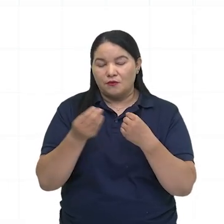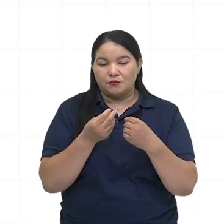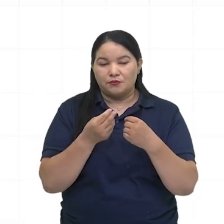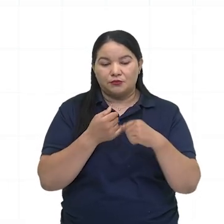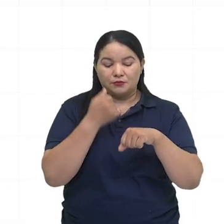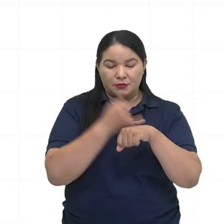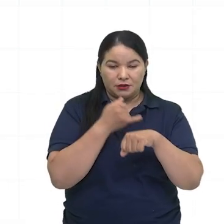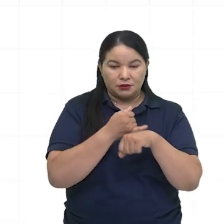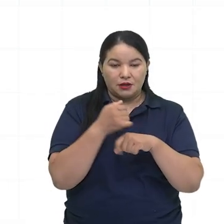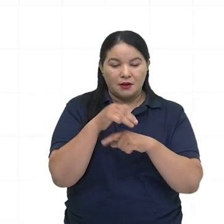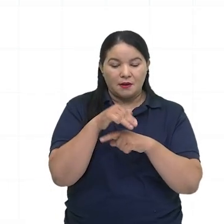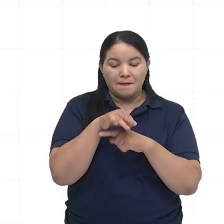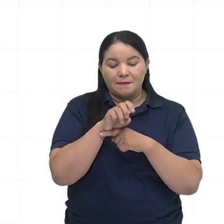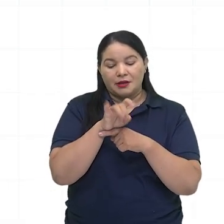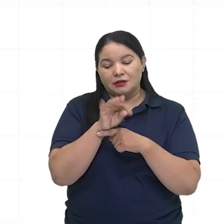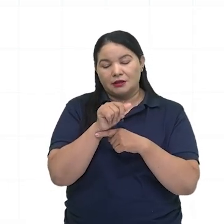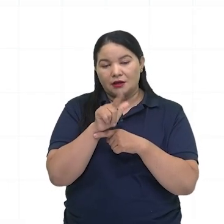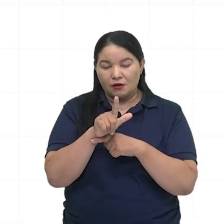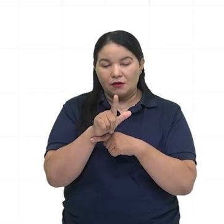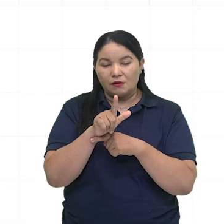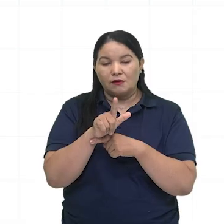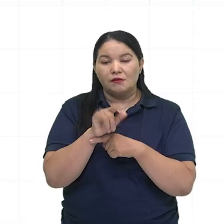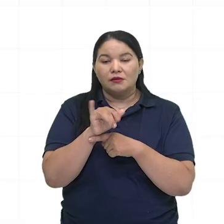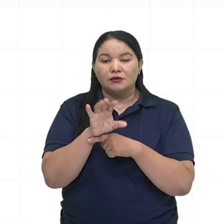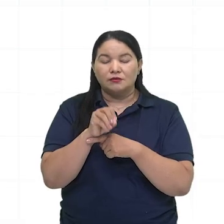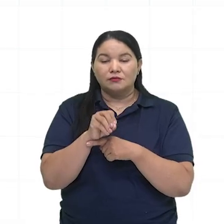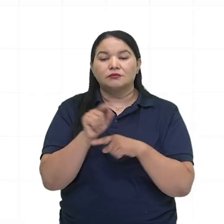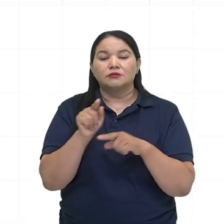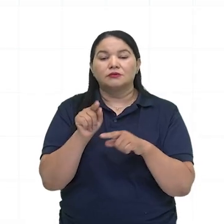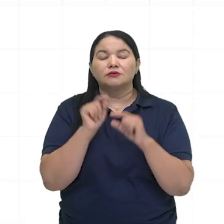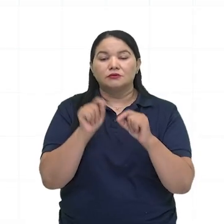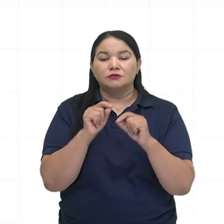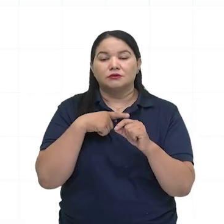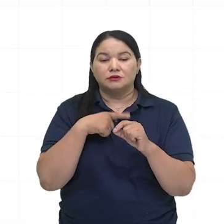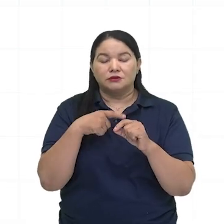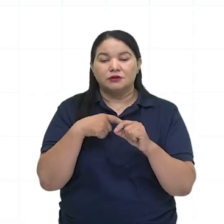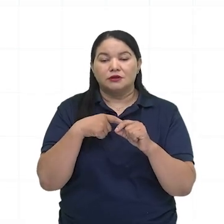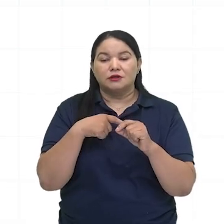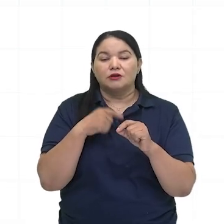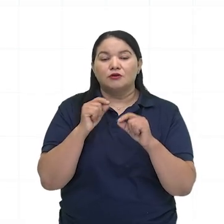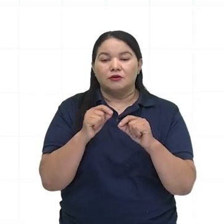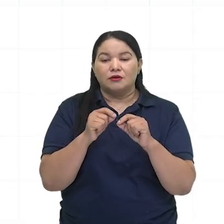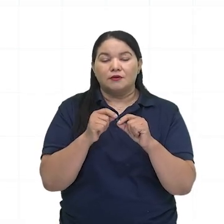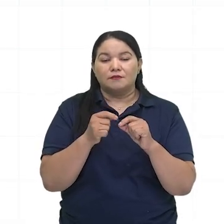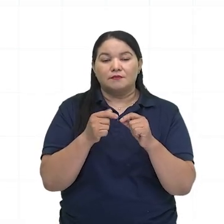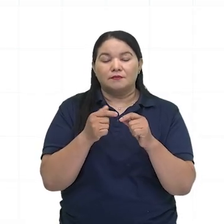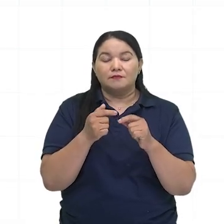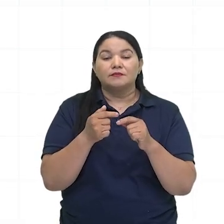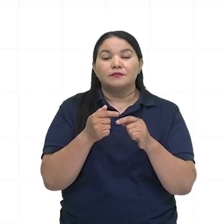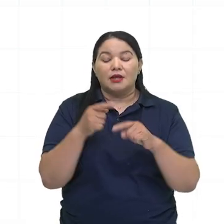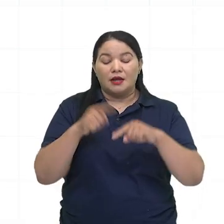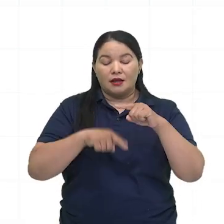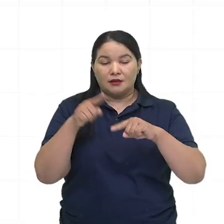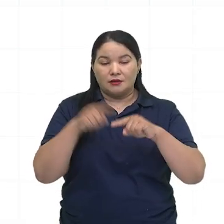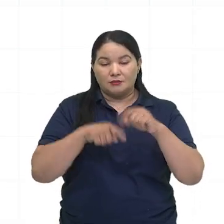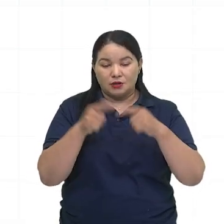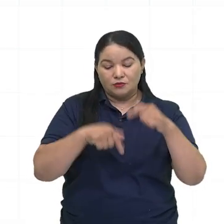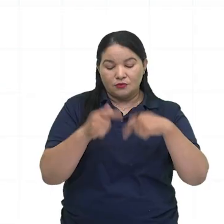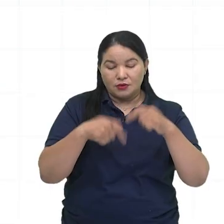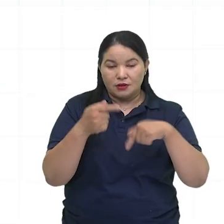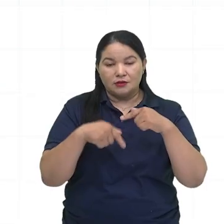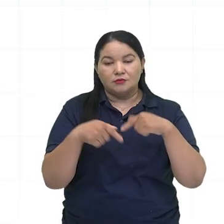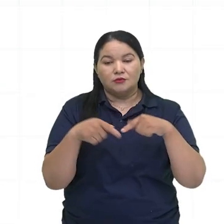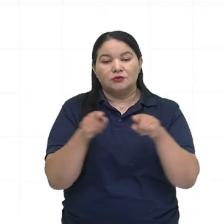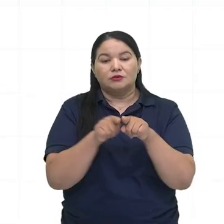como o nome já está sugerindo, são compostos o quê? por elementos químicos